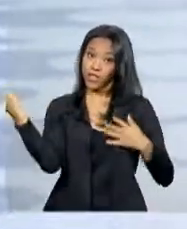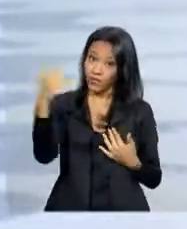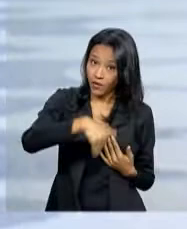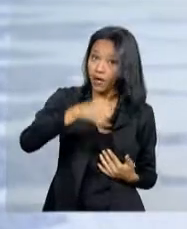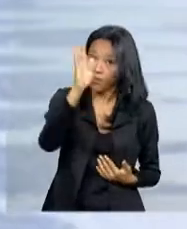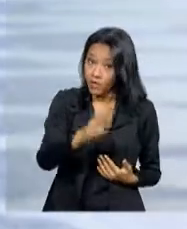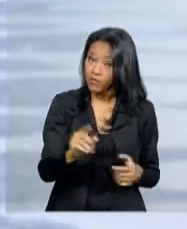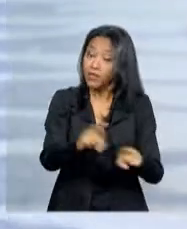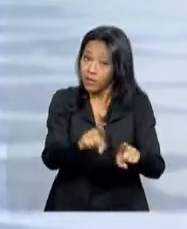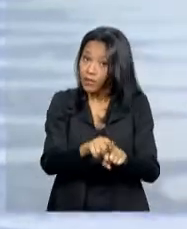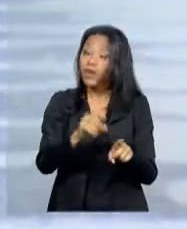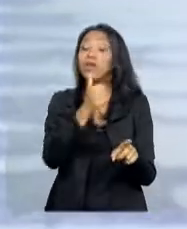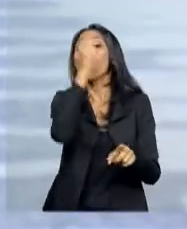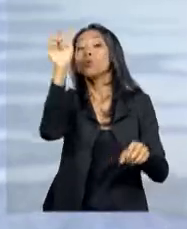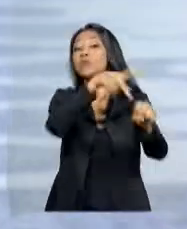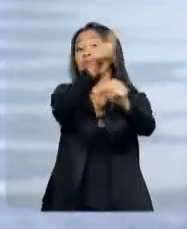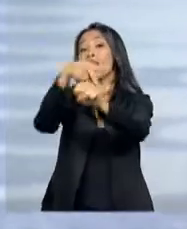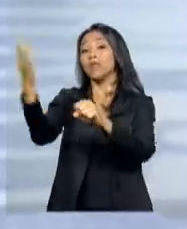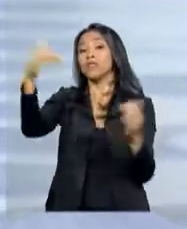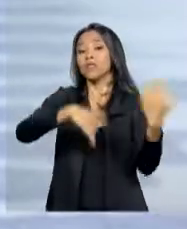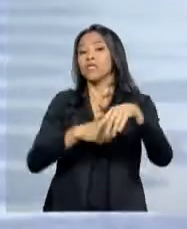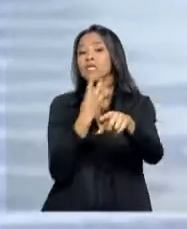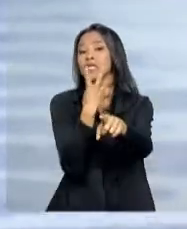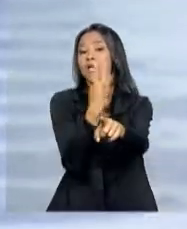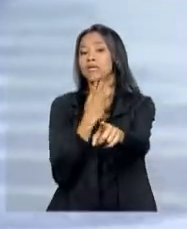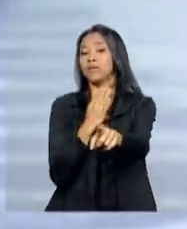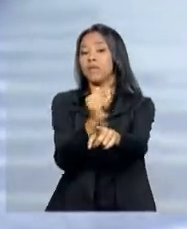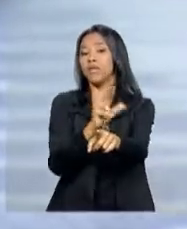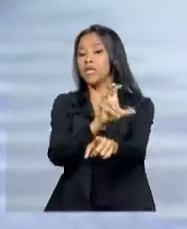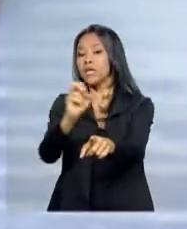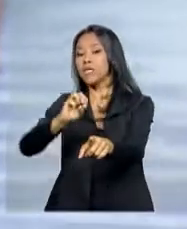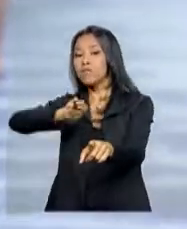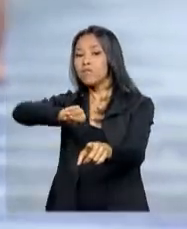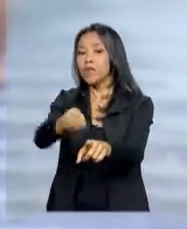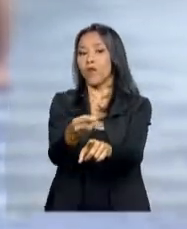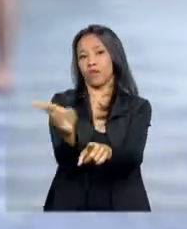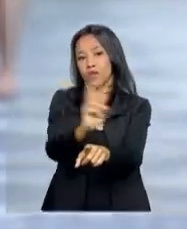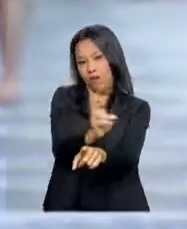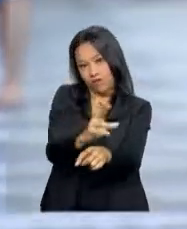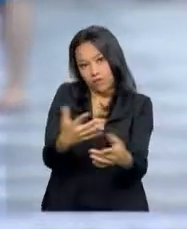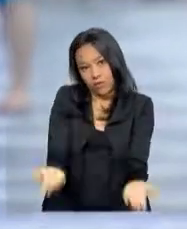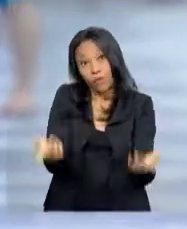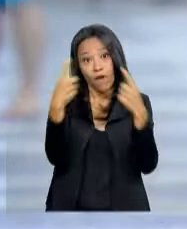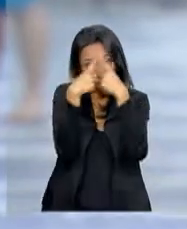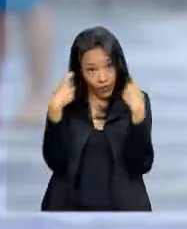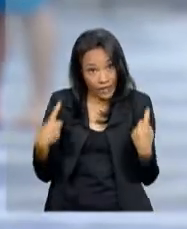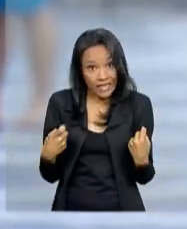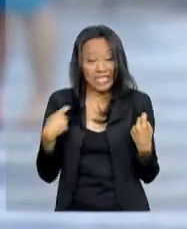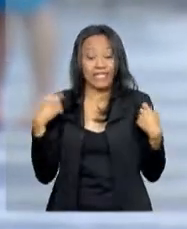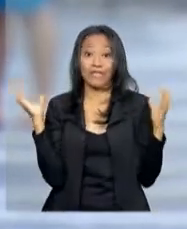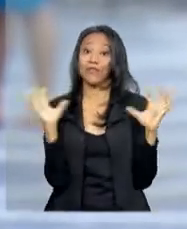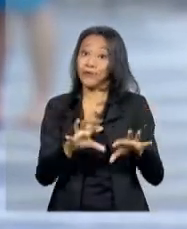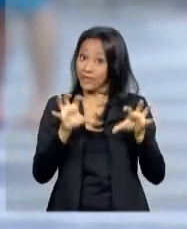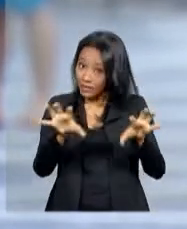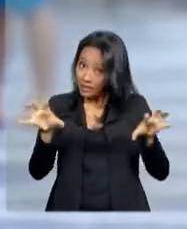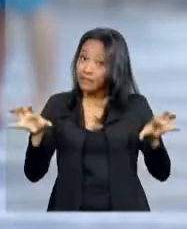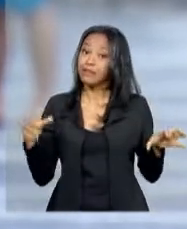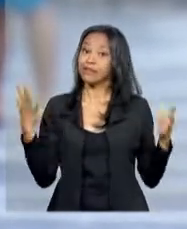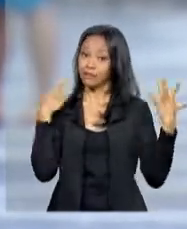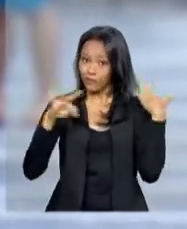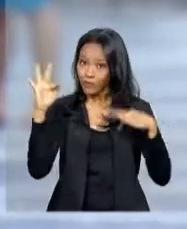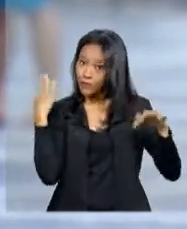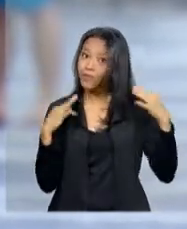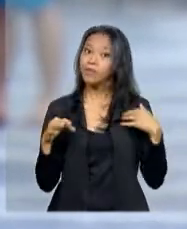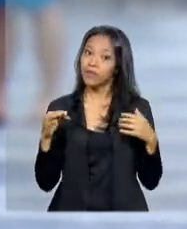estrangeiros, que deixaram três bilhões e meio de reais na cidade. A violência traz impactos para o turismo e,